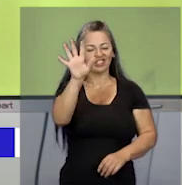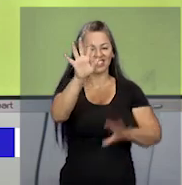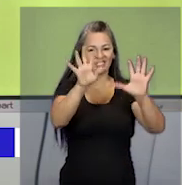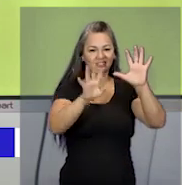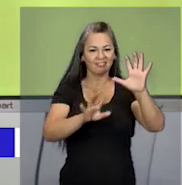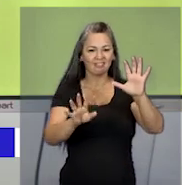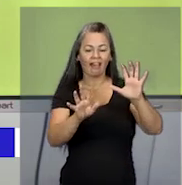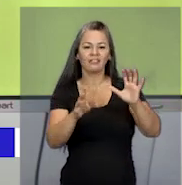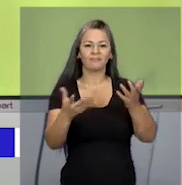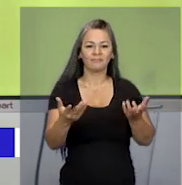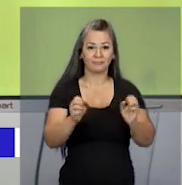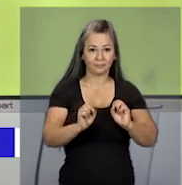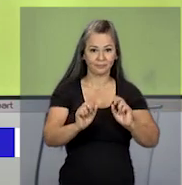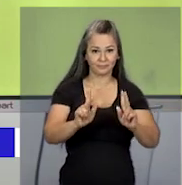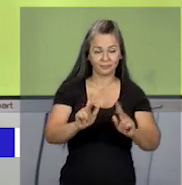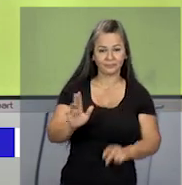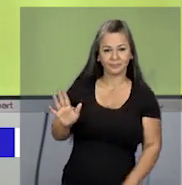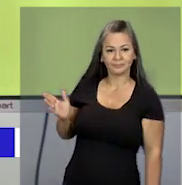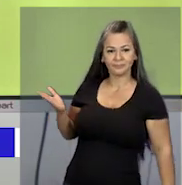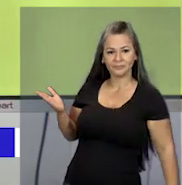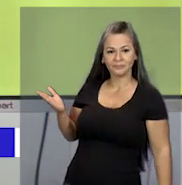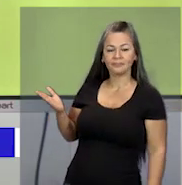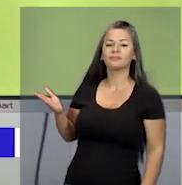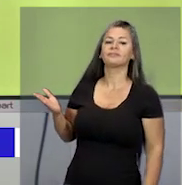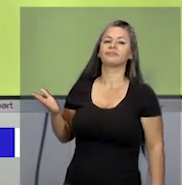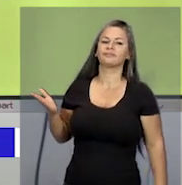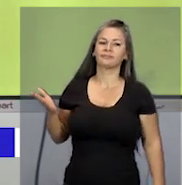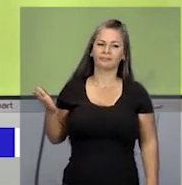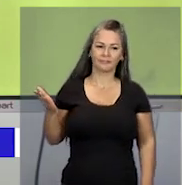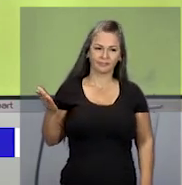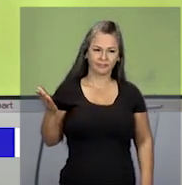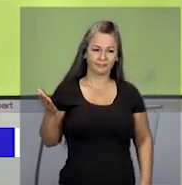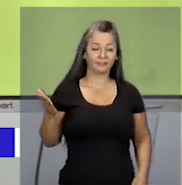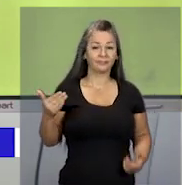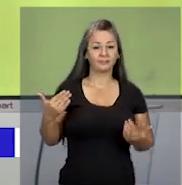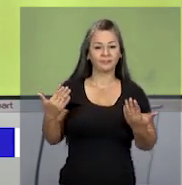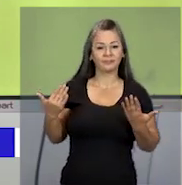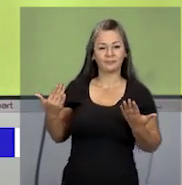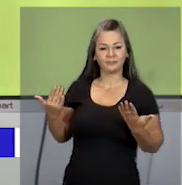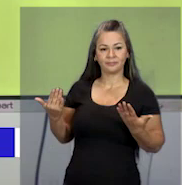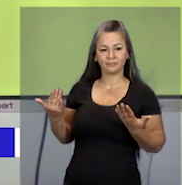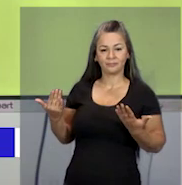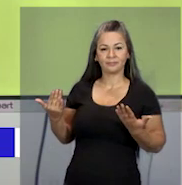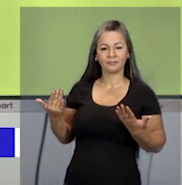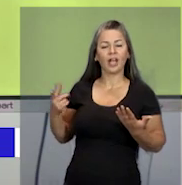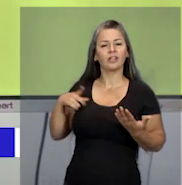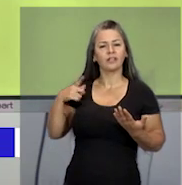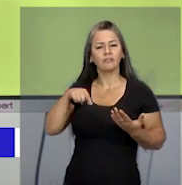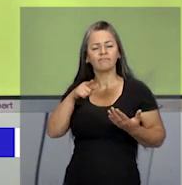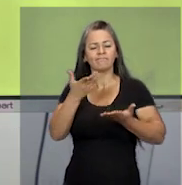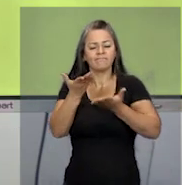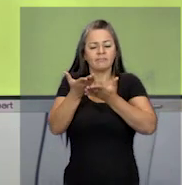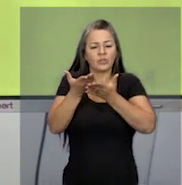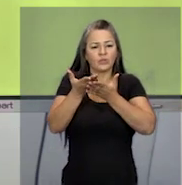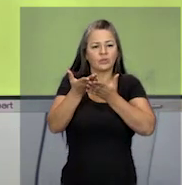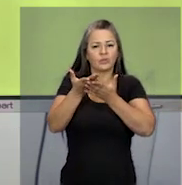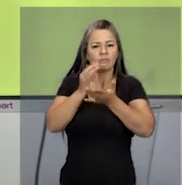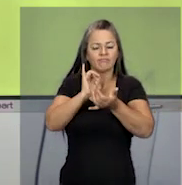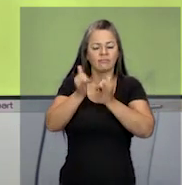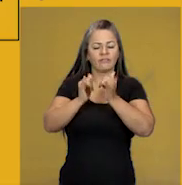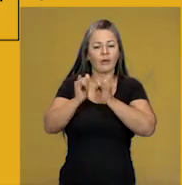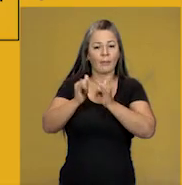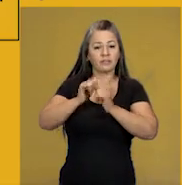que nós vamos falar hoje em relação a essas regiões geoeconômicas do Brasil, né? Aprofundar os conhecimentos sobre